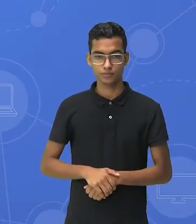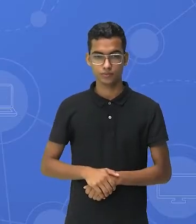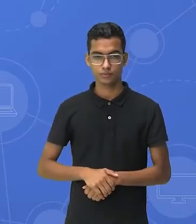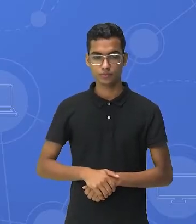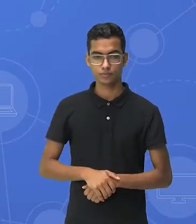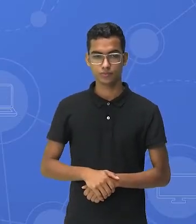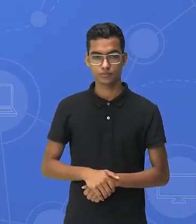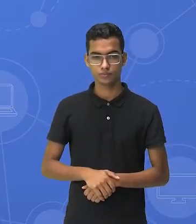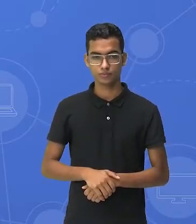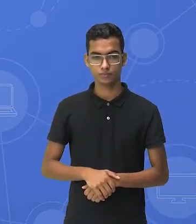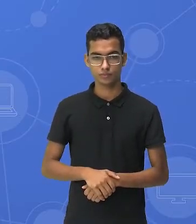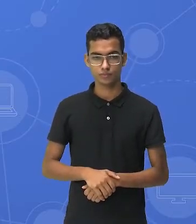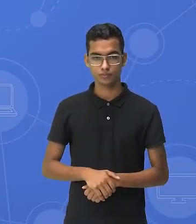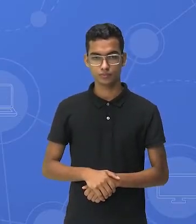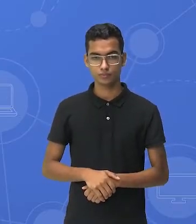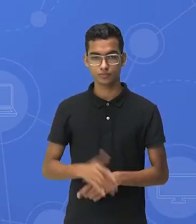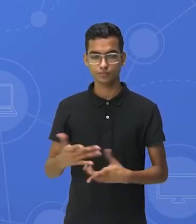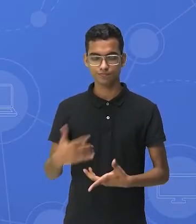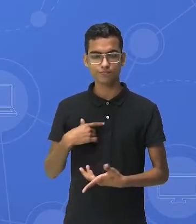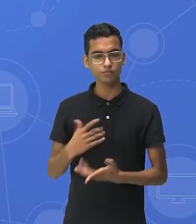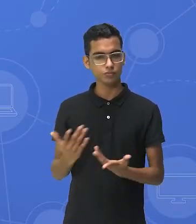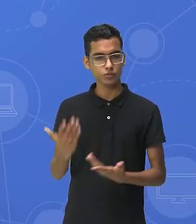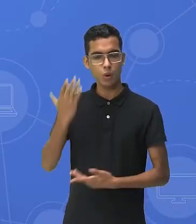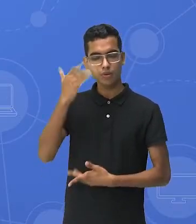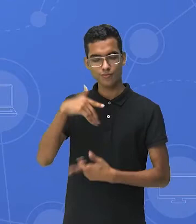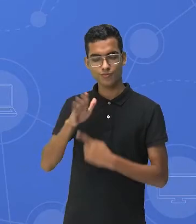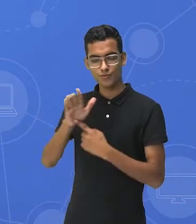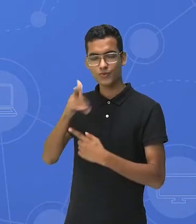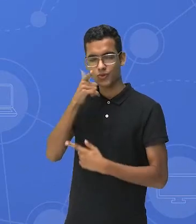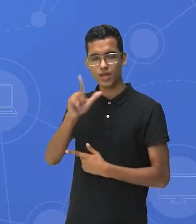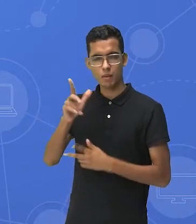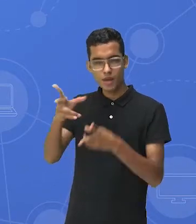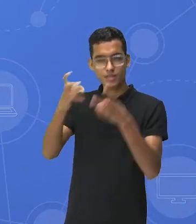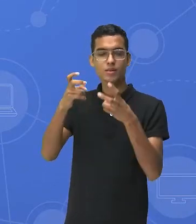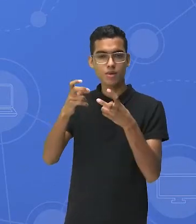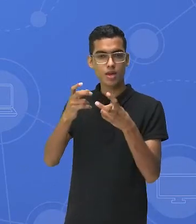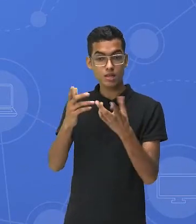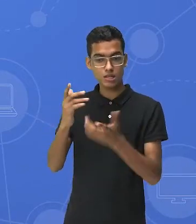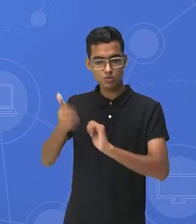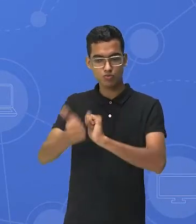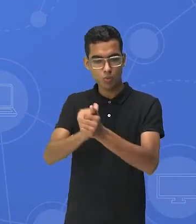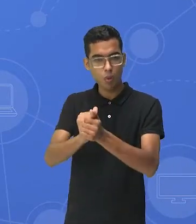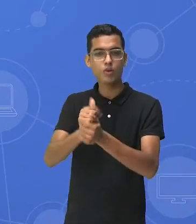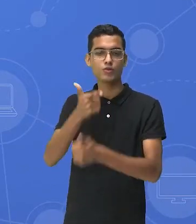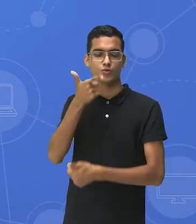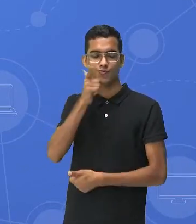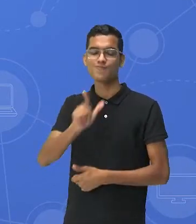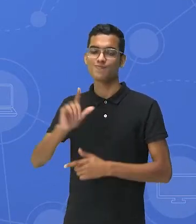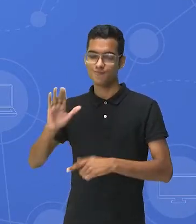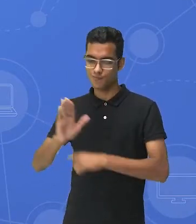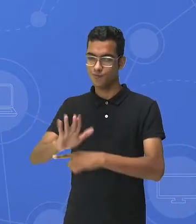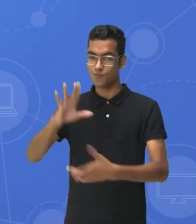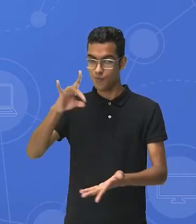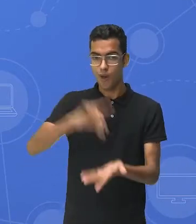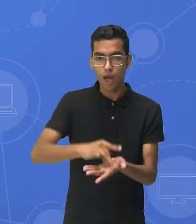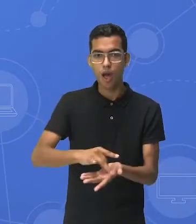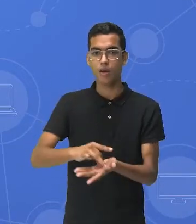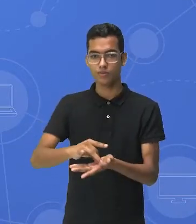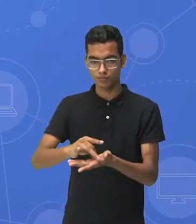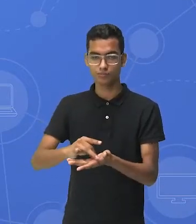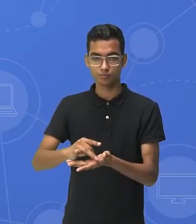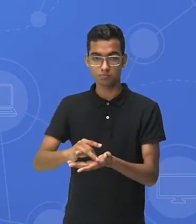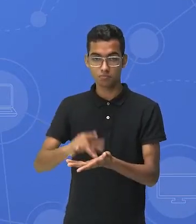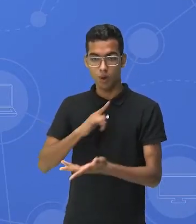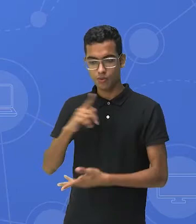prova de que o esporte ele pode sim ajudar. Ele trabalha a questão dos valores, do diálogo, da disciplina